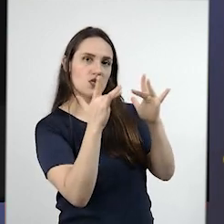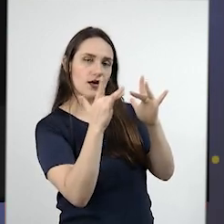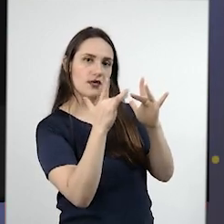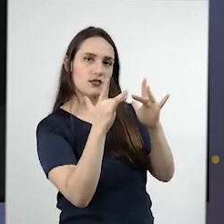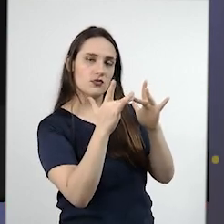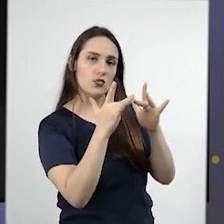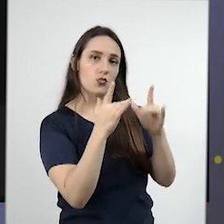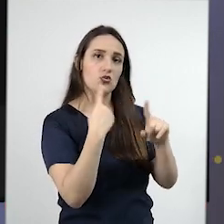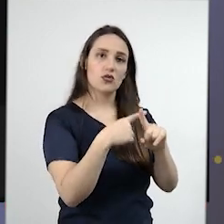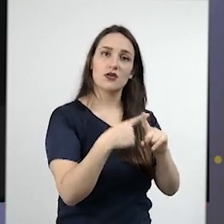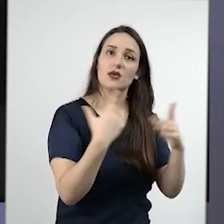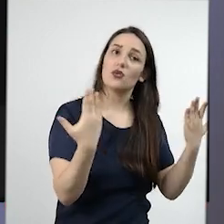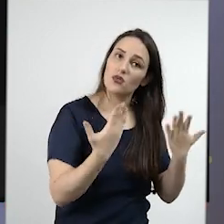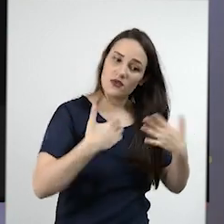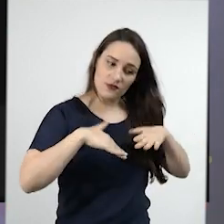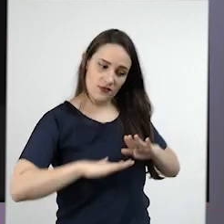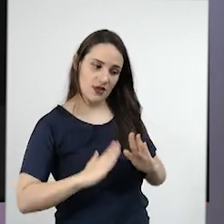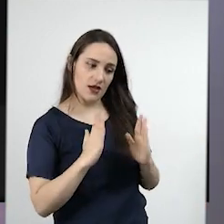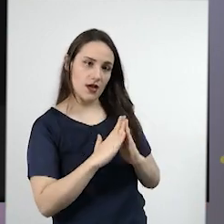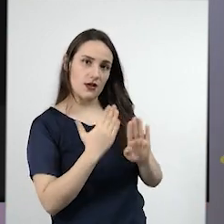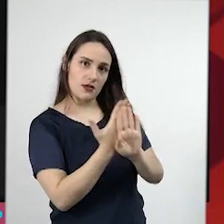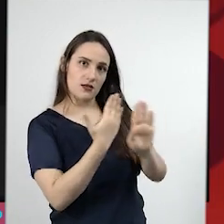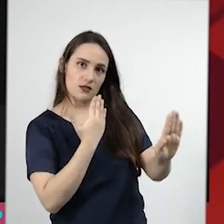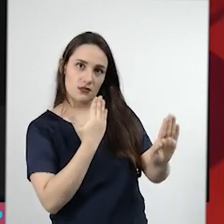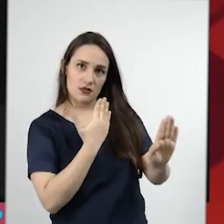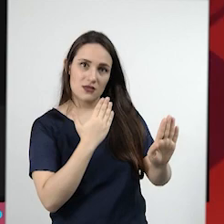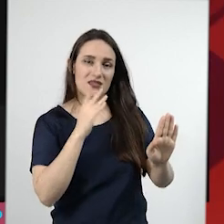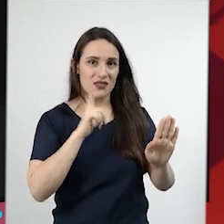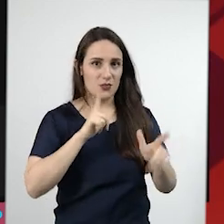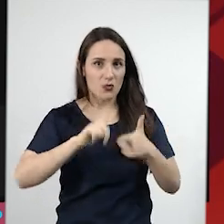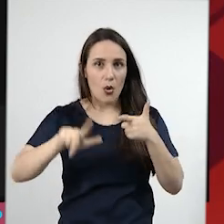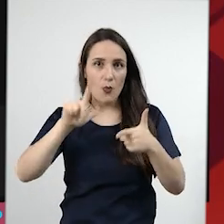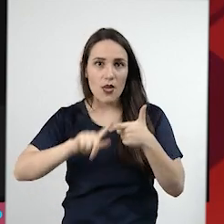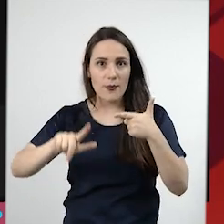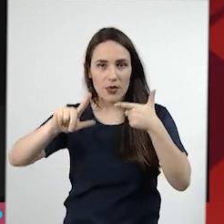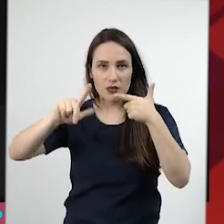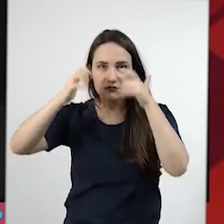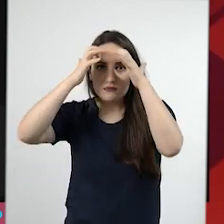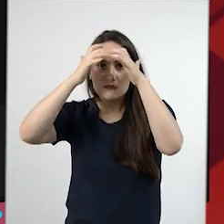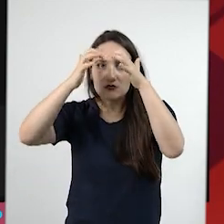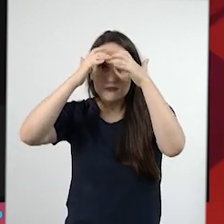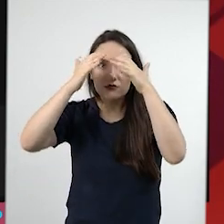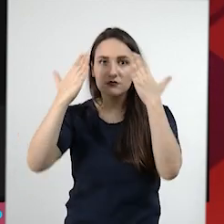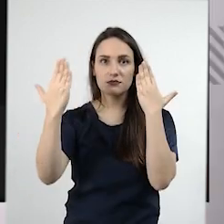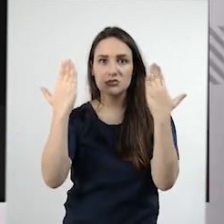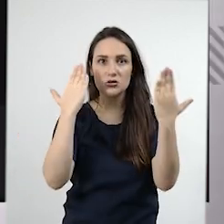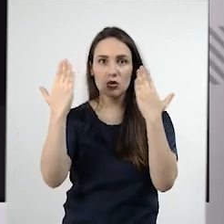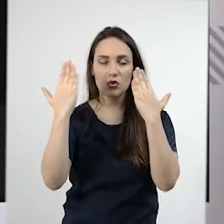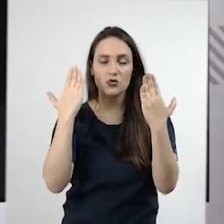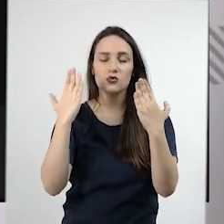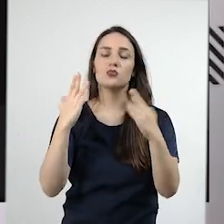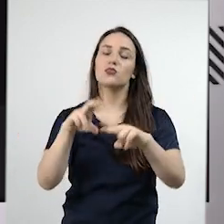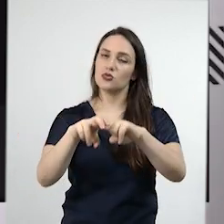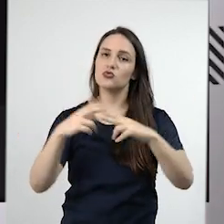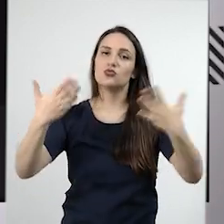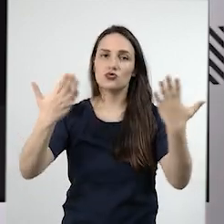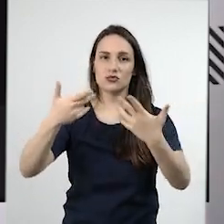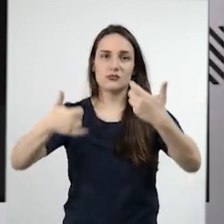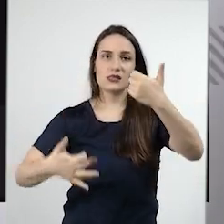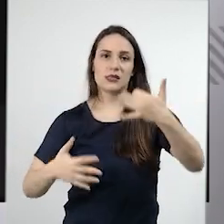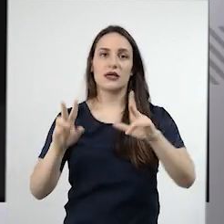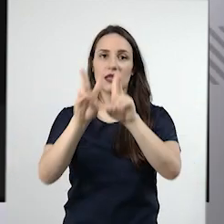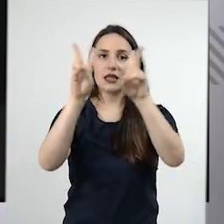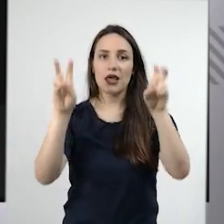o fato de estarmos mais em casa gera consequências psicológicas? E é sobre isso que nós vamos falar no dia